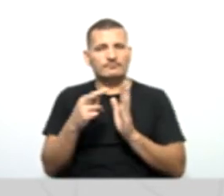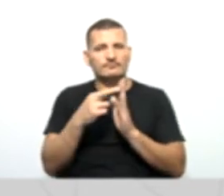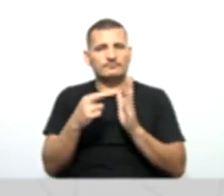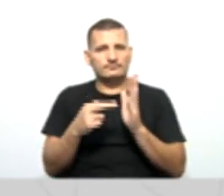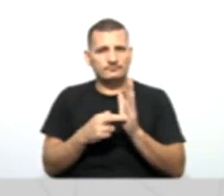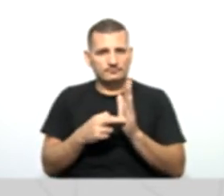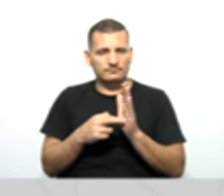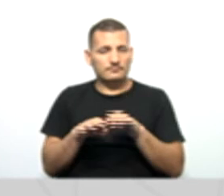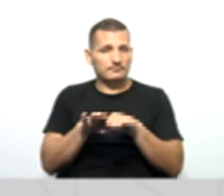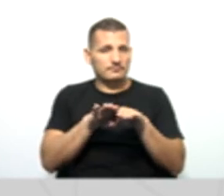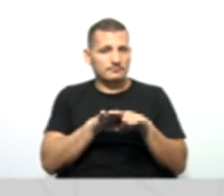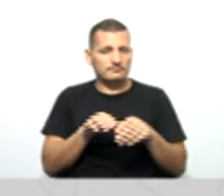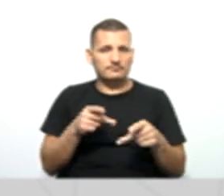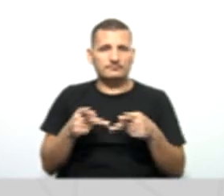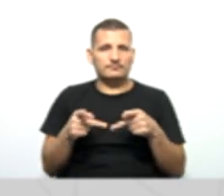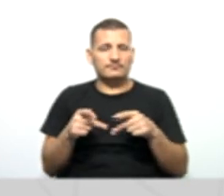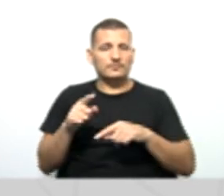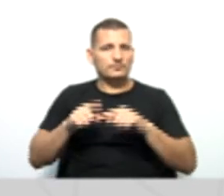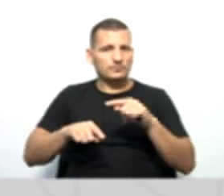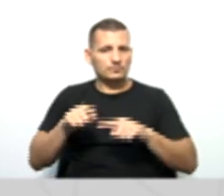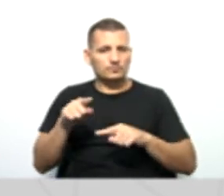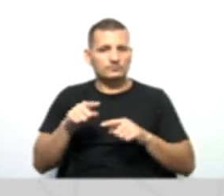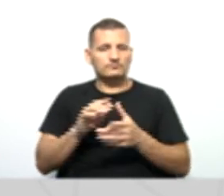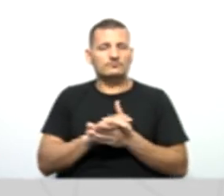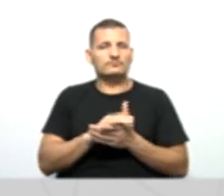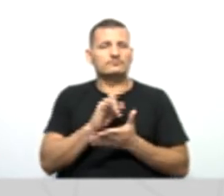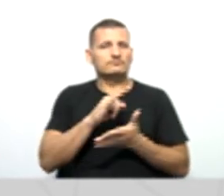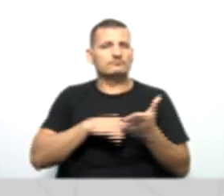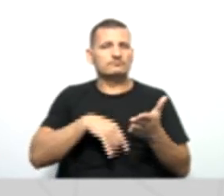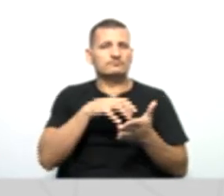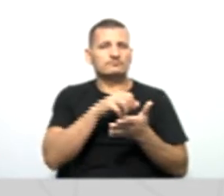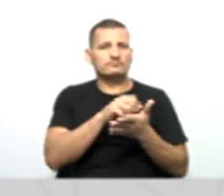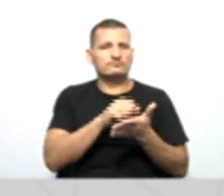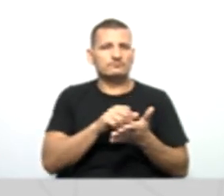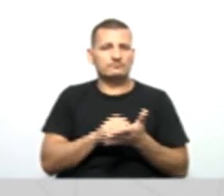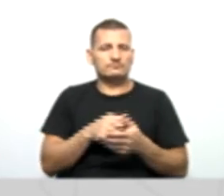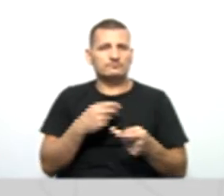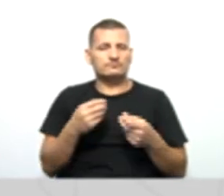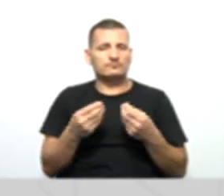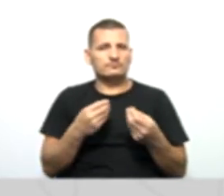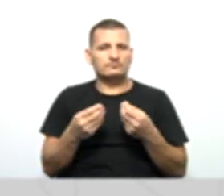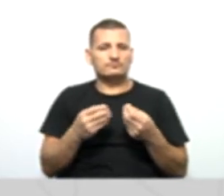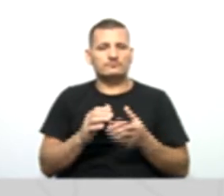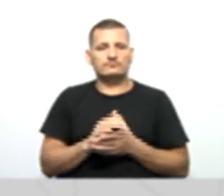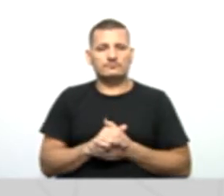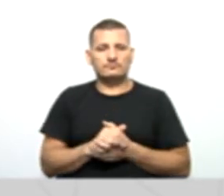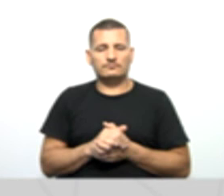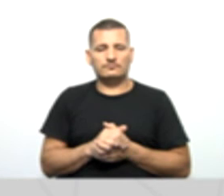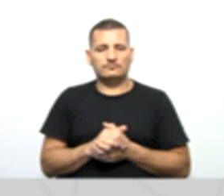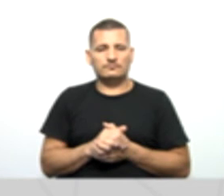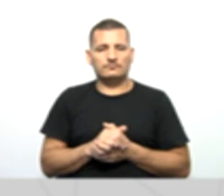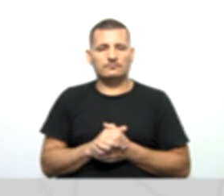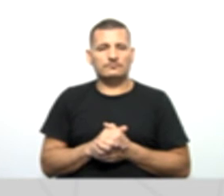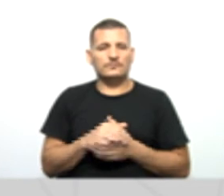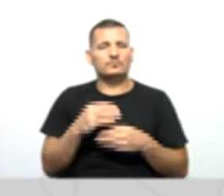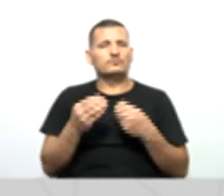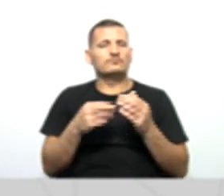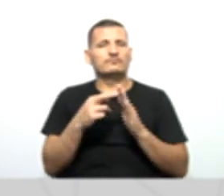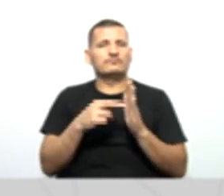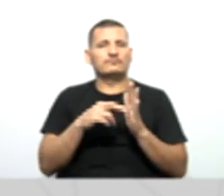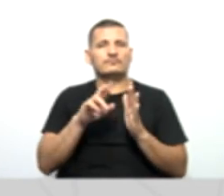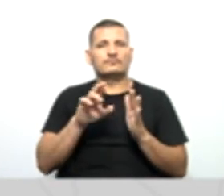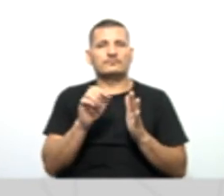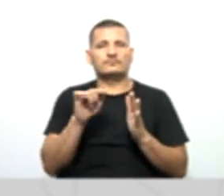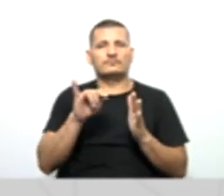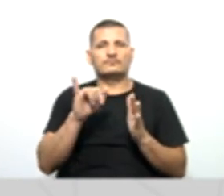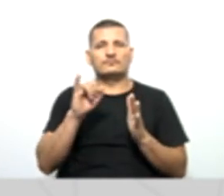do projeto e do produto e documentar como será realizada a conformidade. O que são os requisitos, gente?